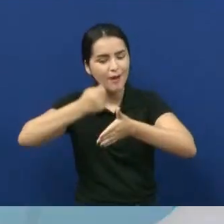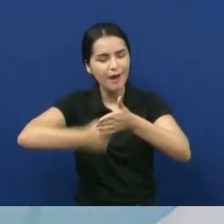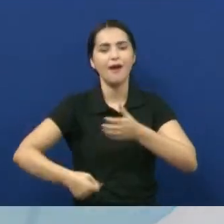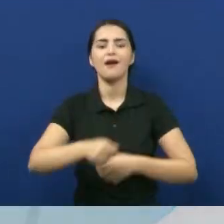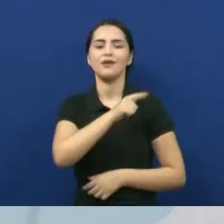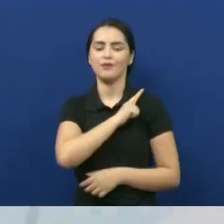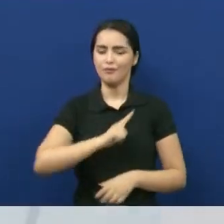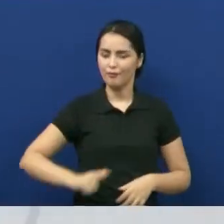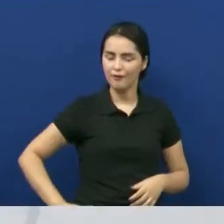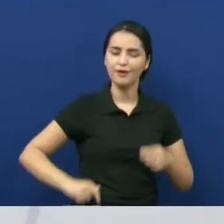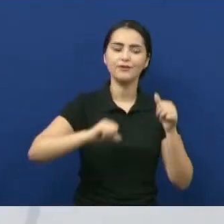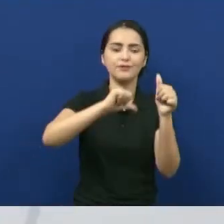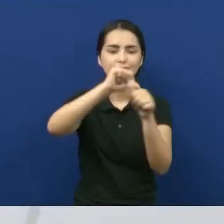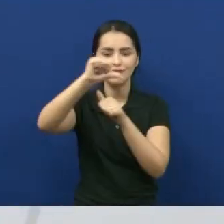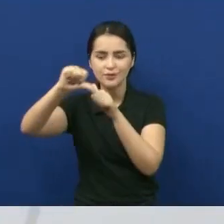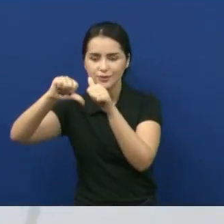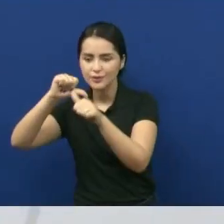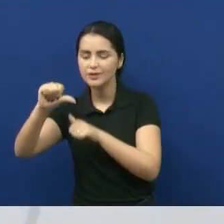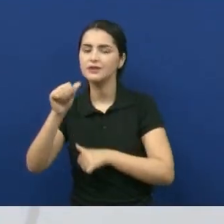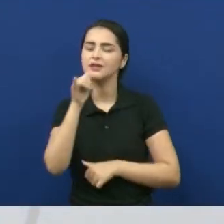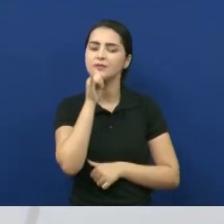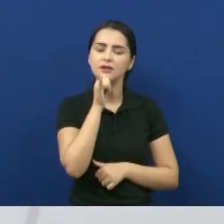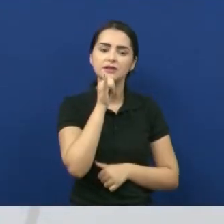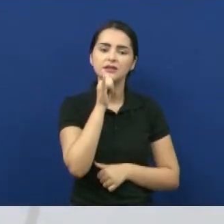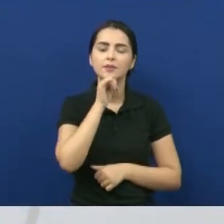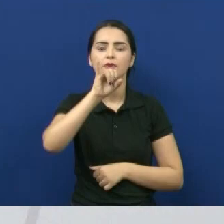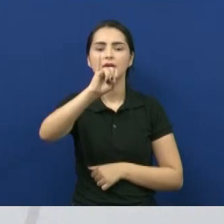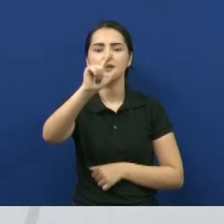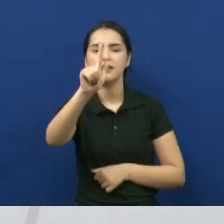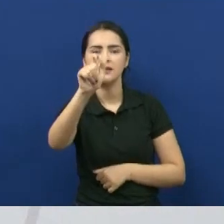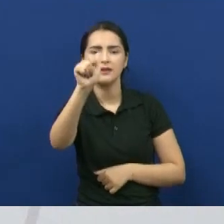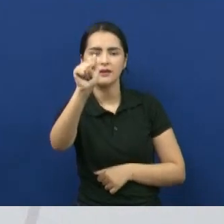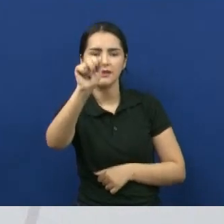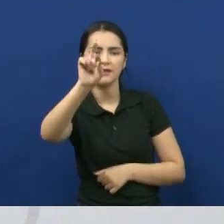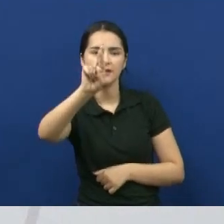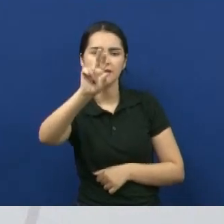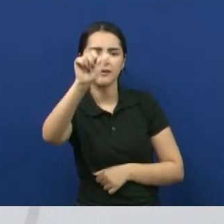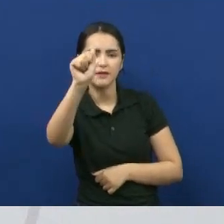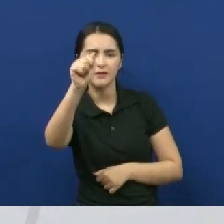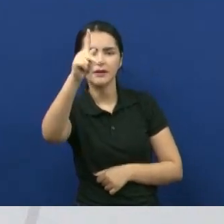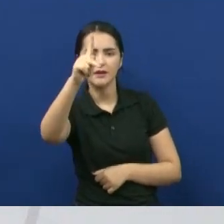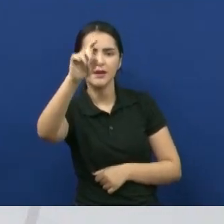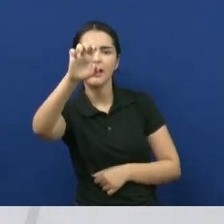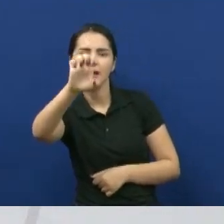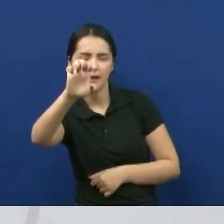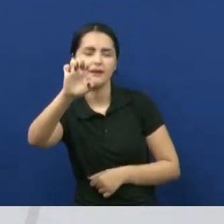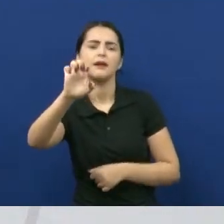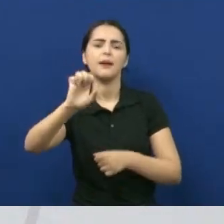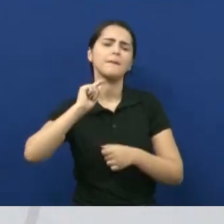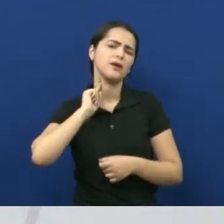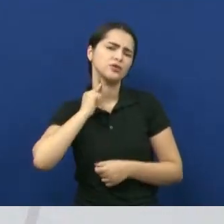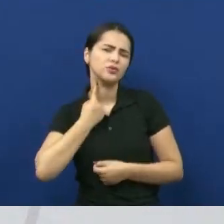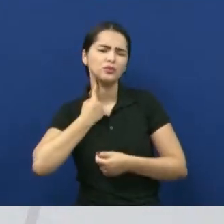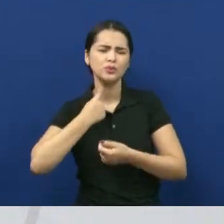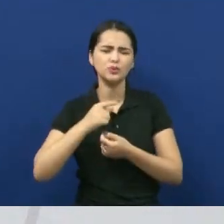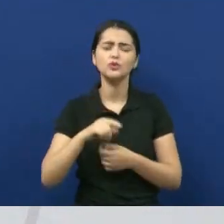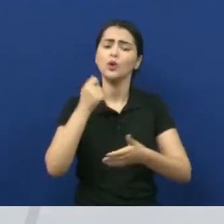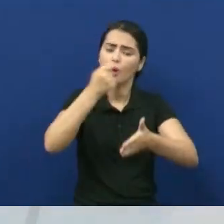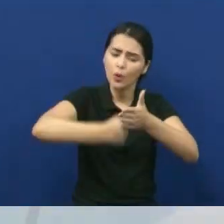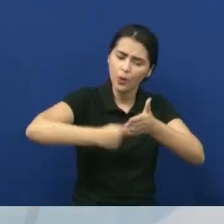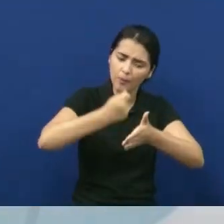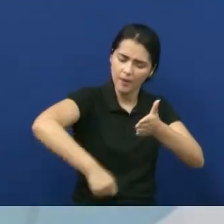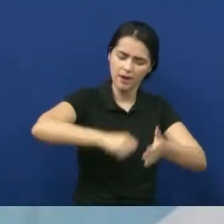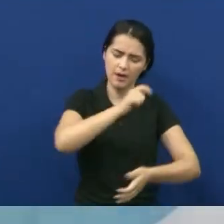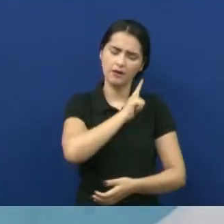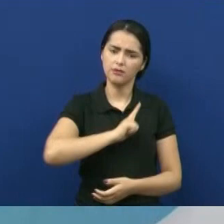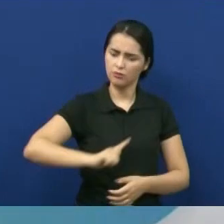mudanças, por exemplo, no caso do igarapé contaminado, poluído, cobrar das autoridades que eles façam alguma